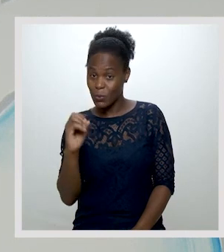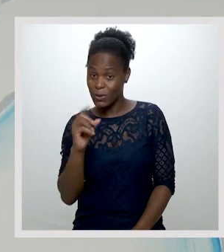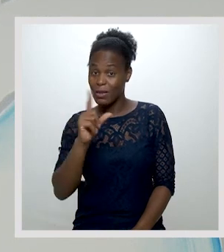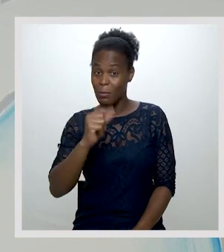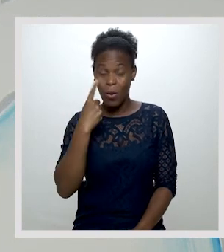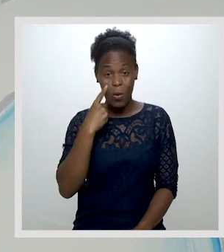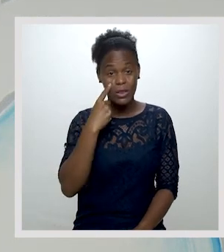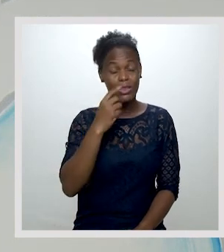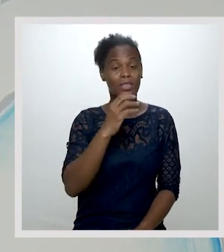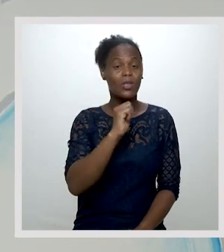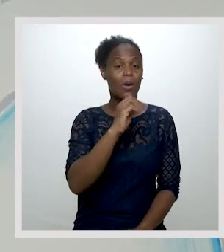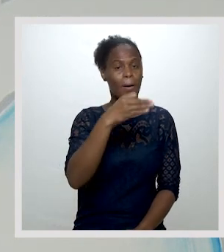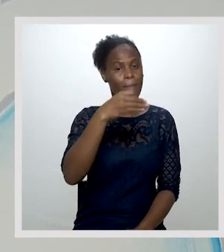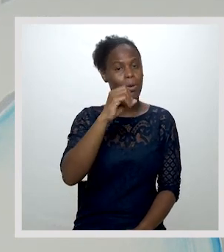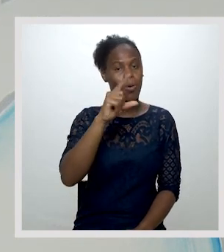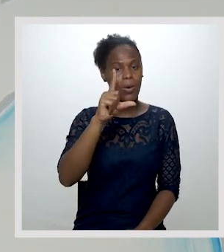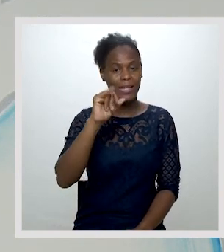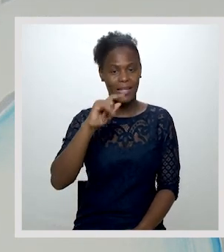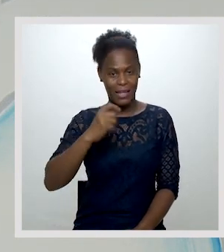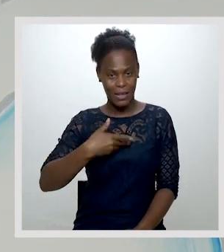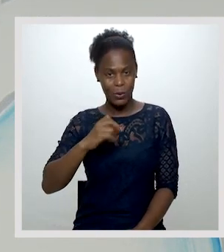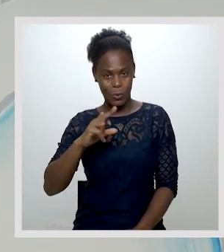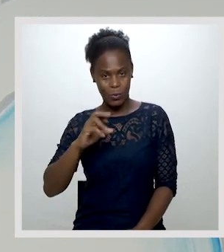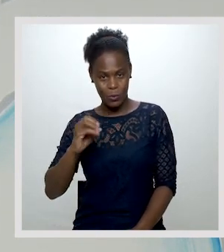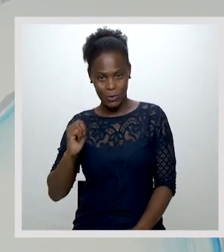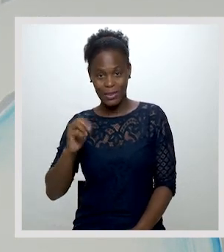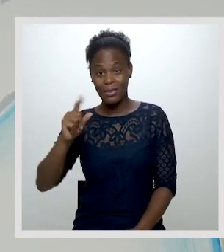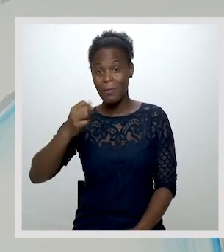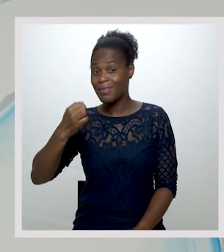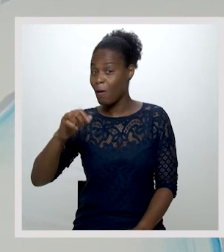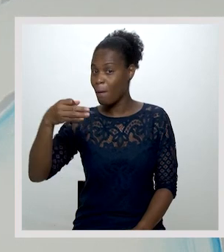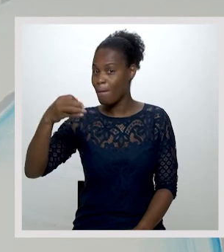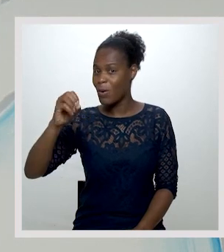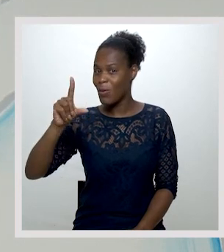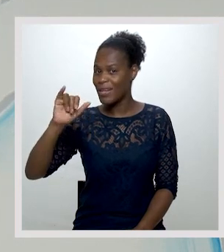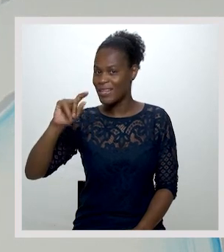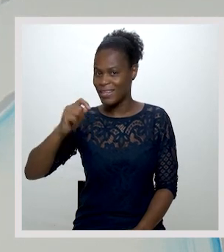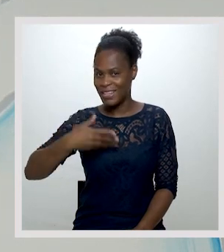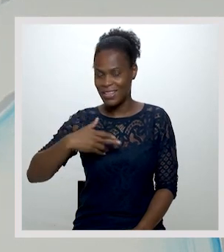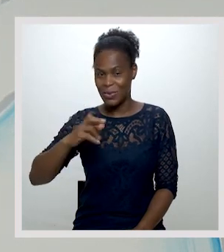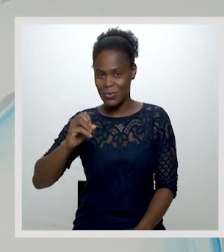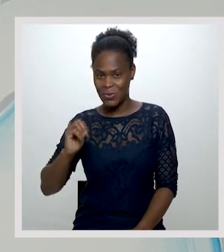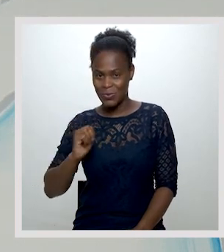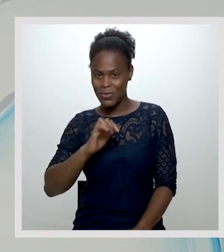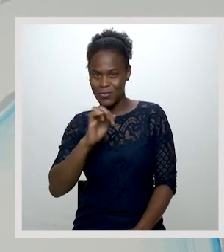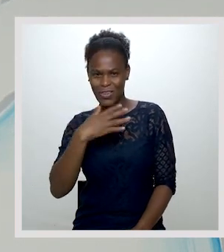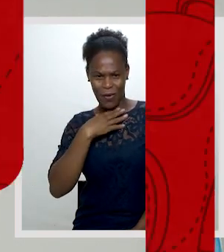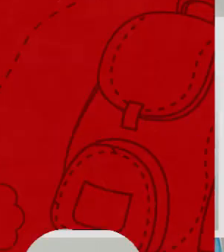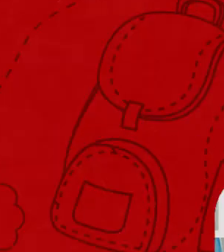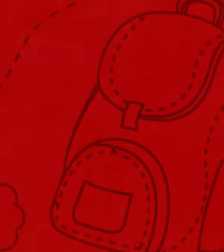poliedros e os sólidos não poliedros. E gostaram? Acho que